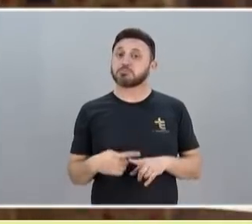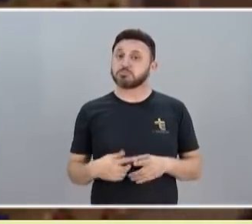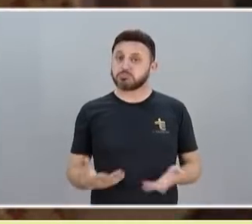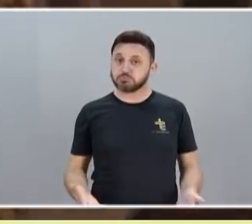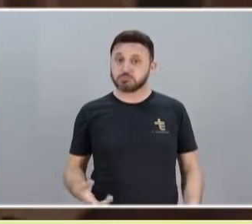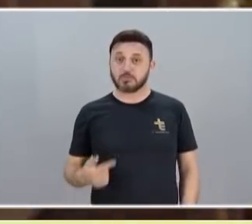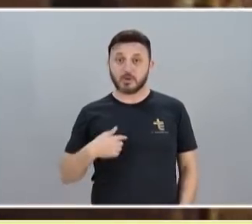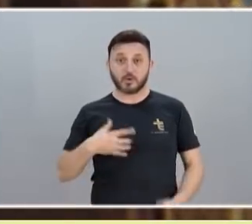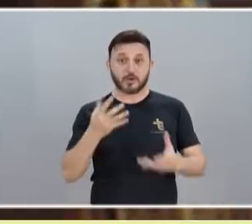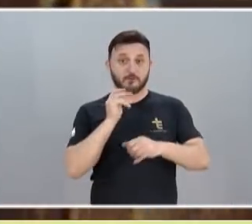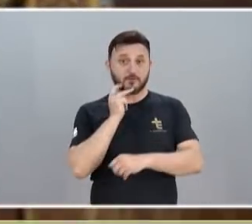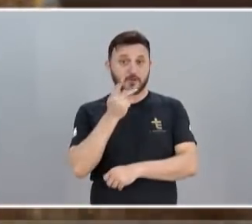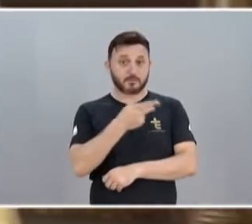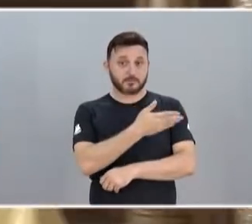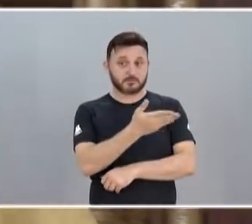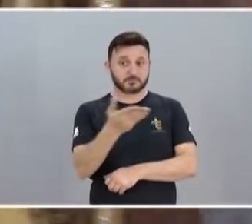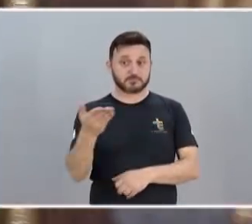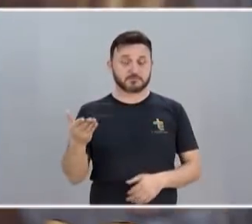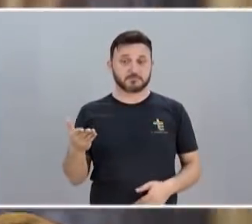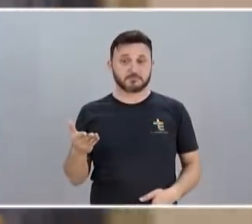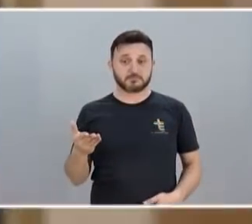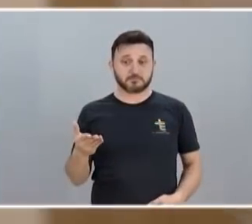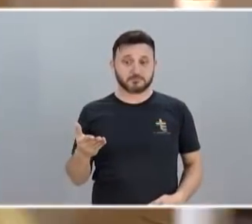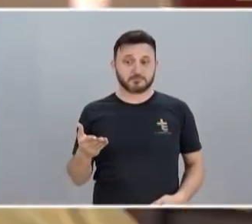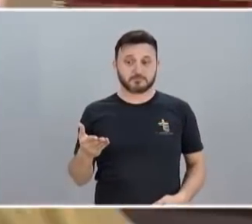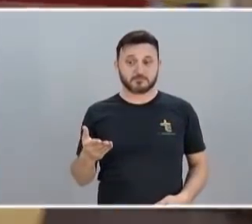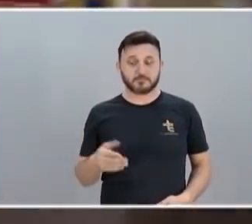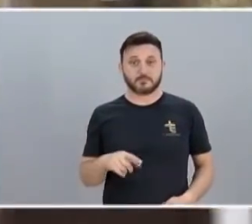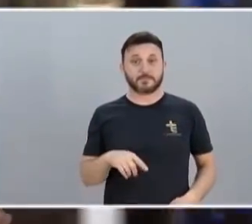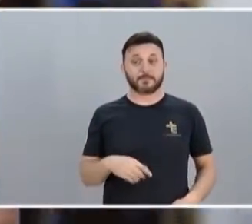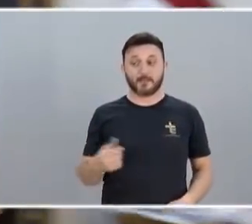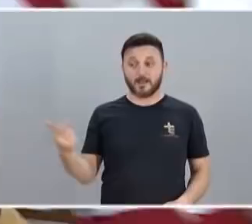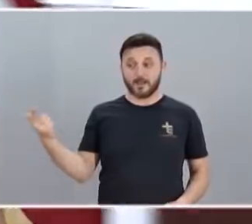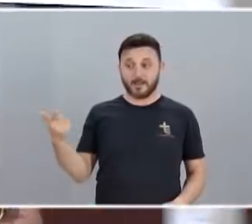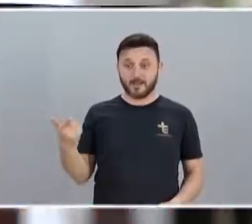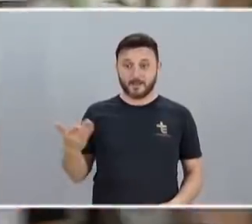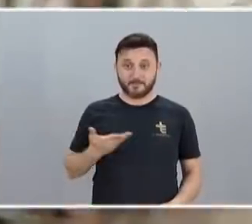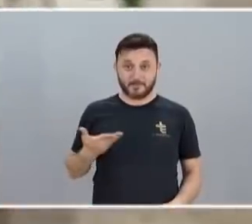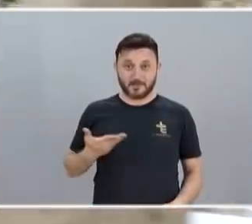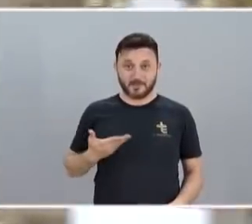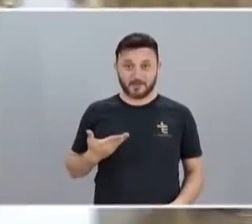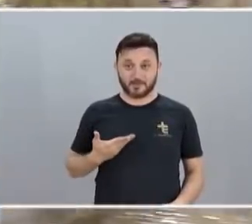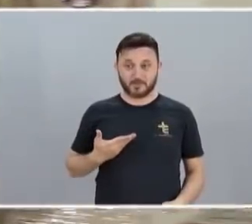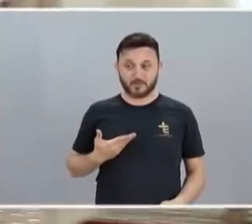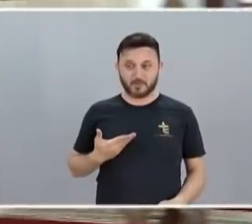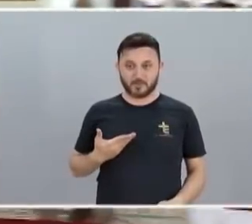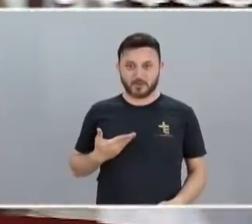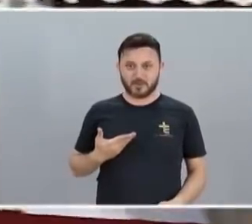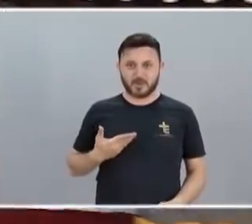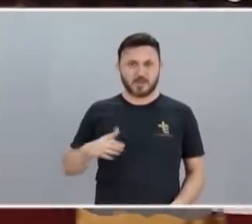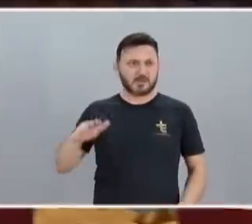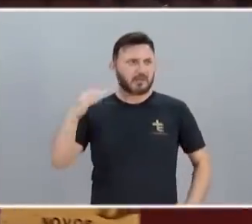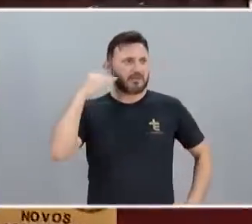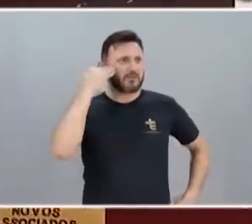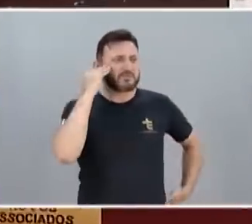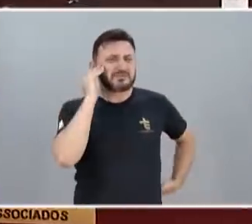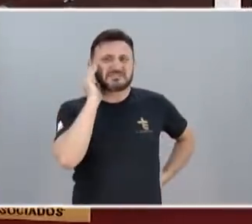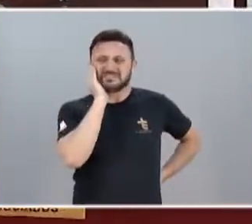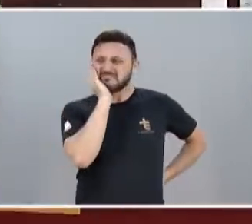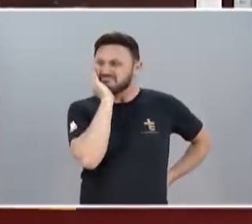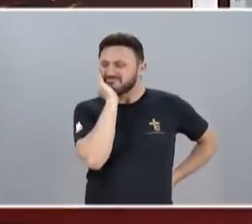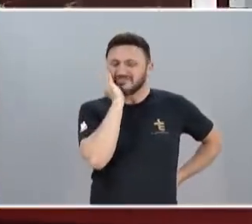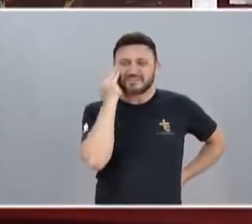E eu quero dizer para você, os apóstolos não estavam entendendo nada.